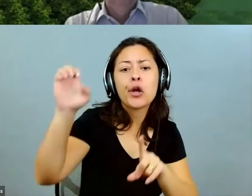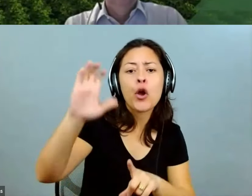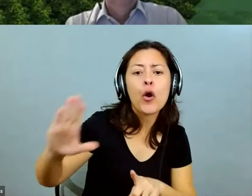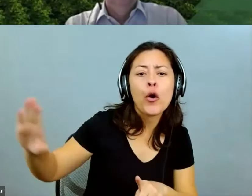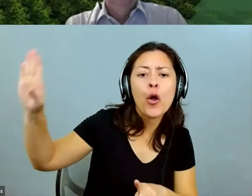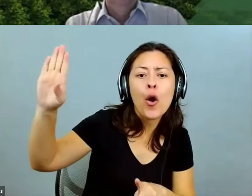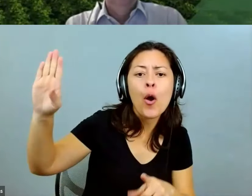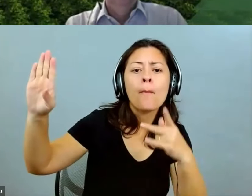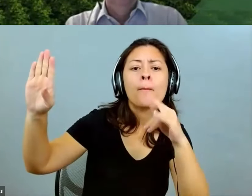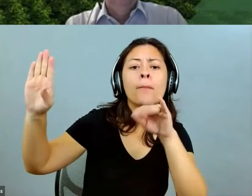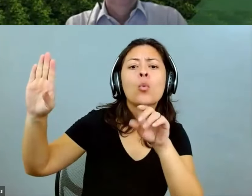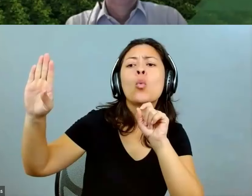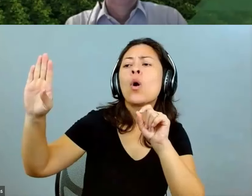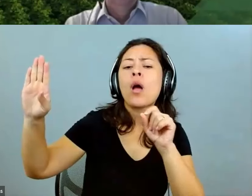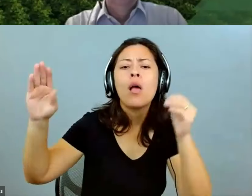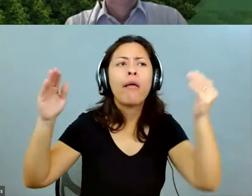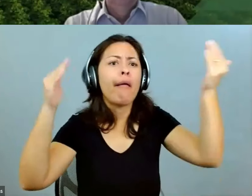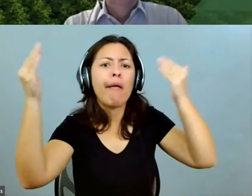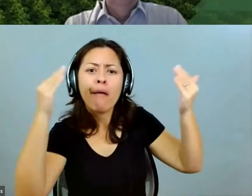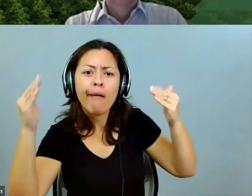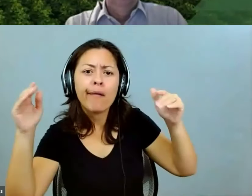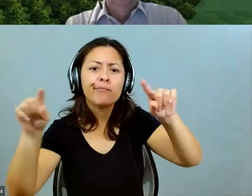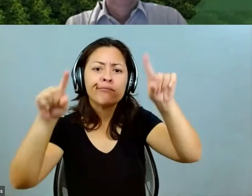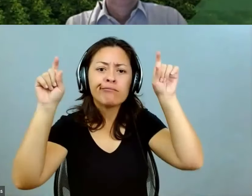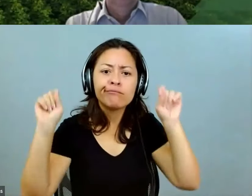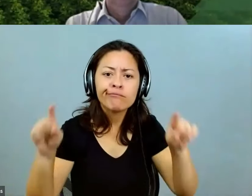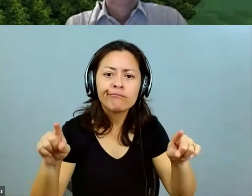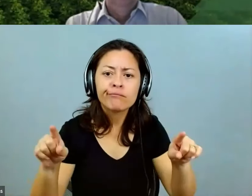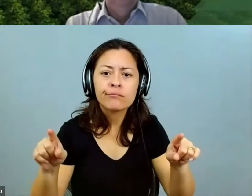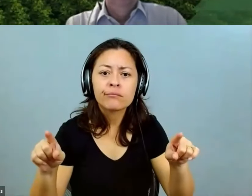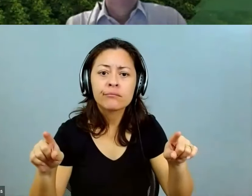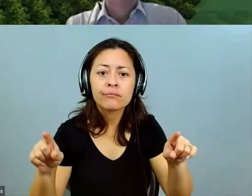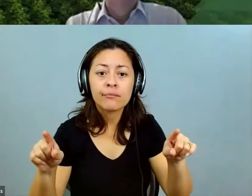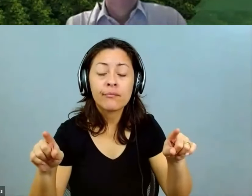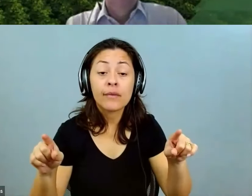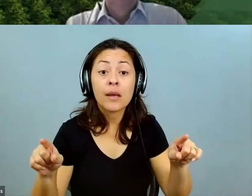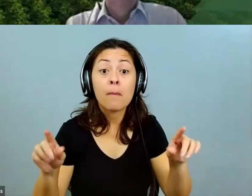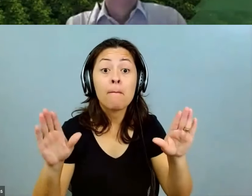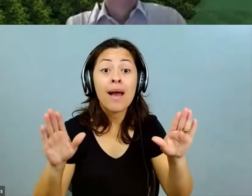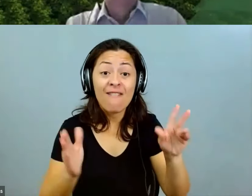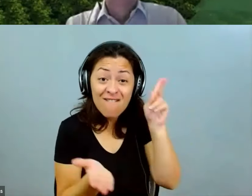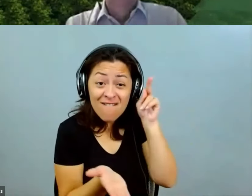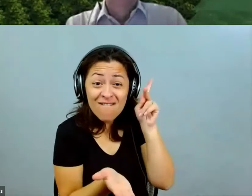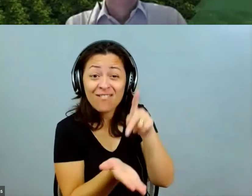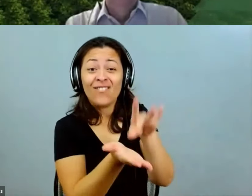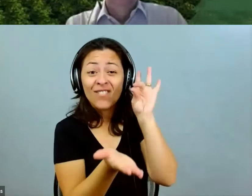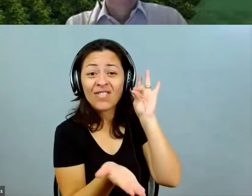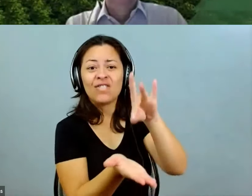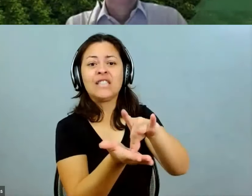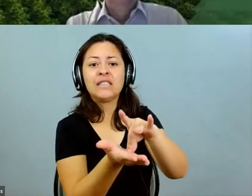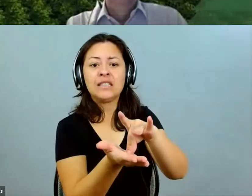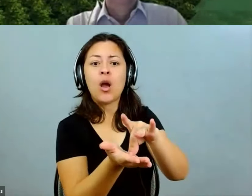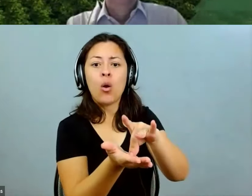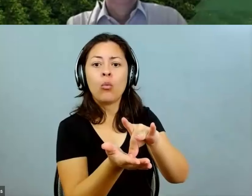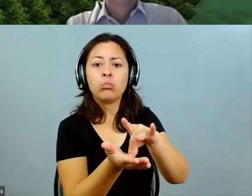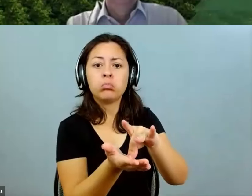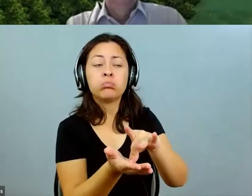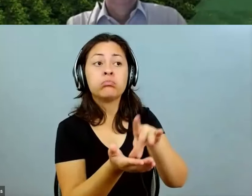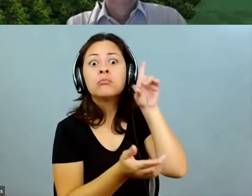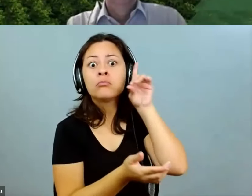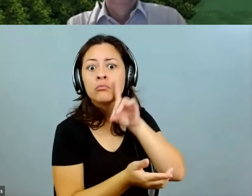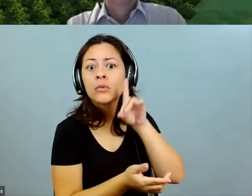reduzir Essa é sempre a expectativa do mercado na prática o consumo tem sido consistente no nos Estados